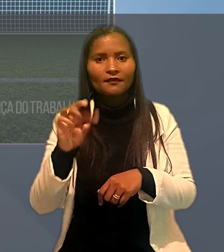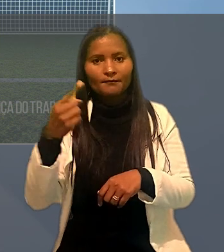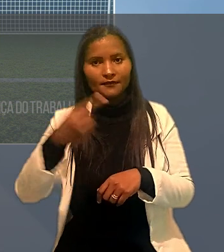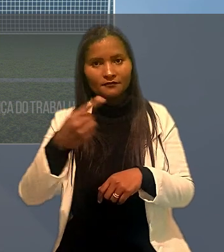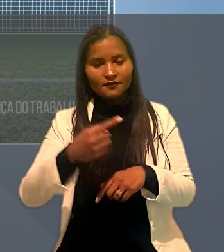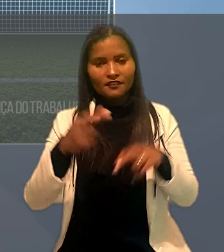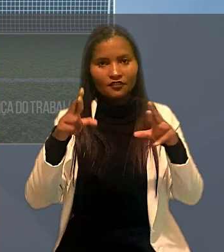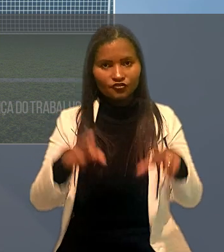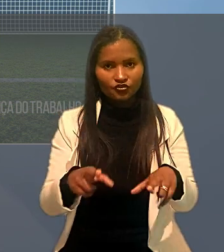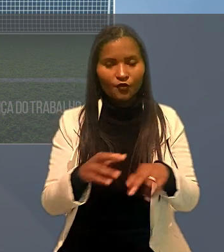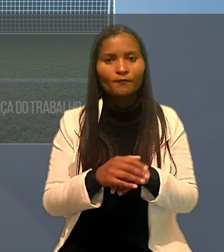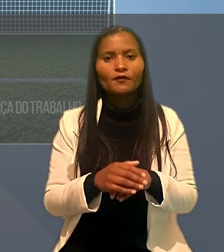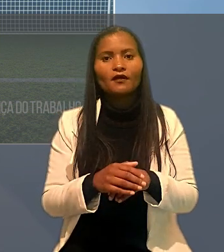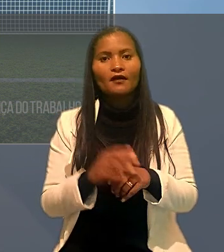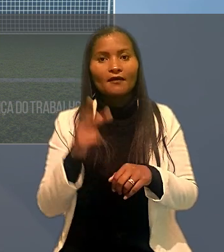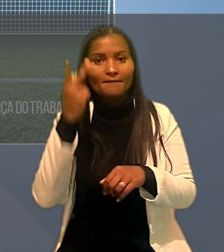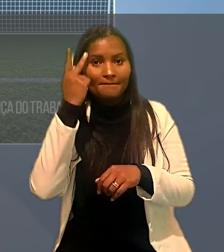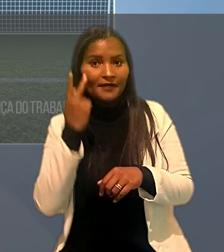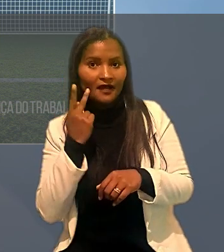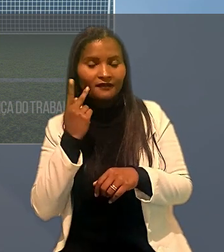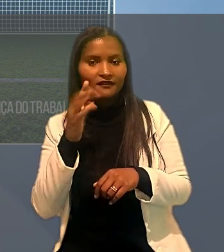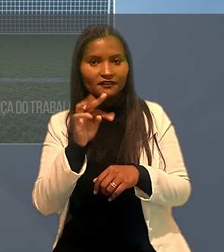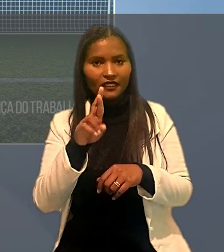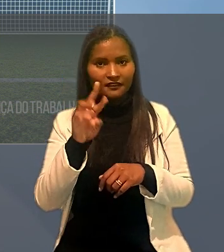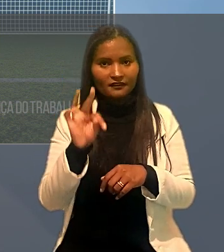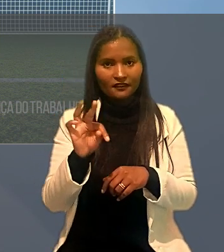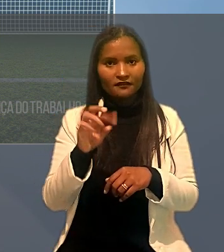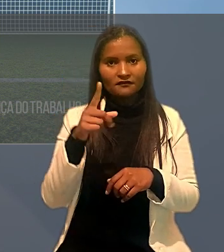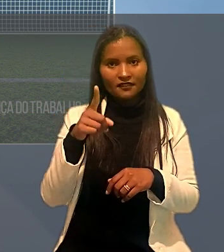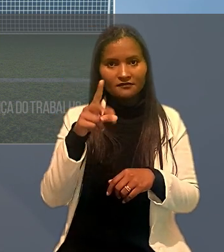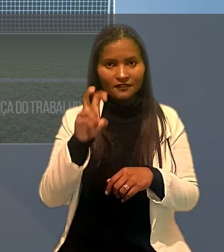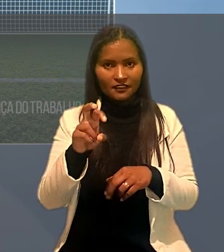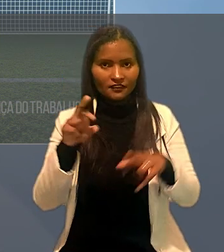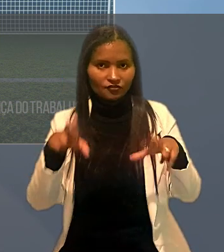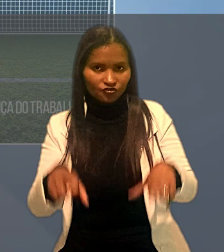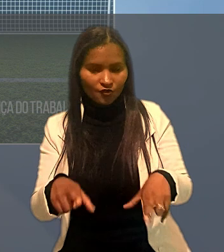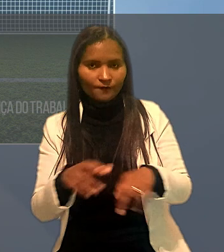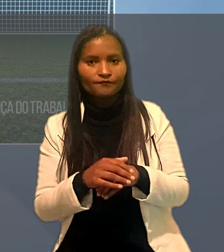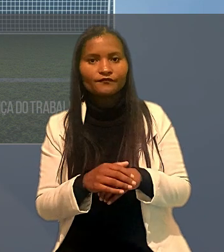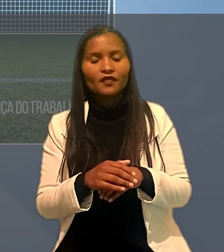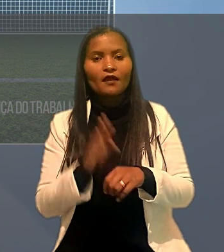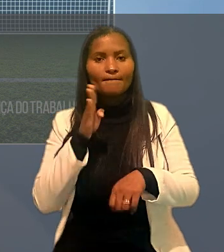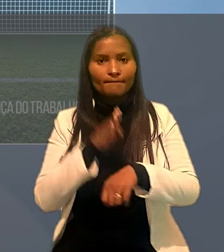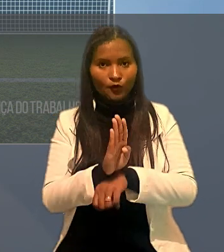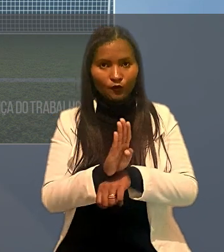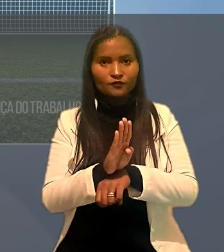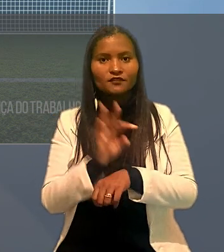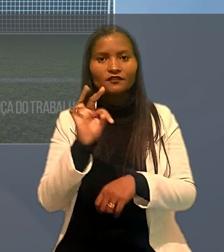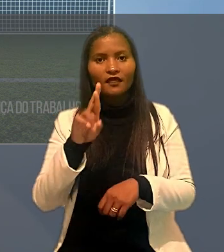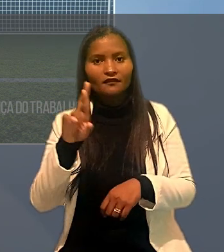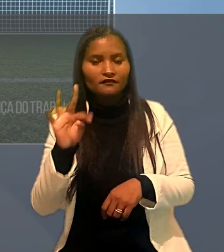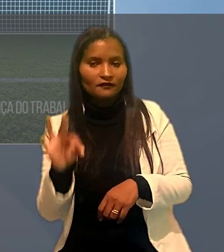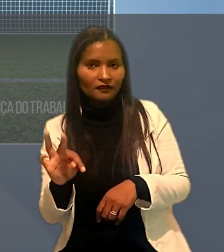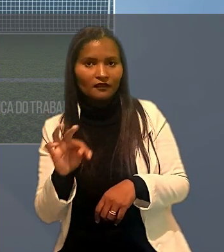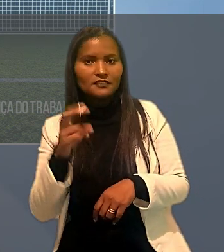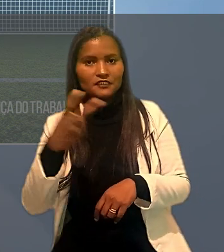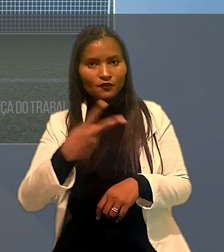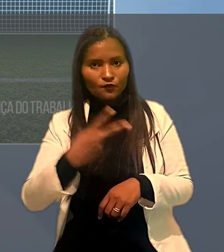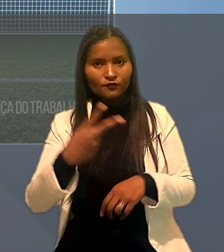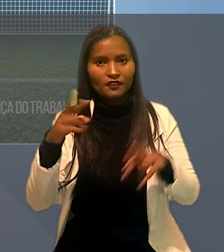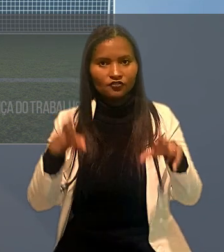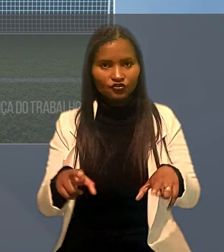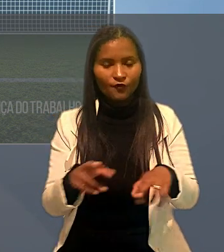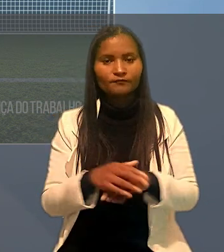o TRT da 1ª região, a de prata com o TRT da 15ª região e a de bronze com o TRT da